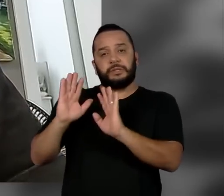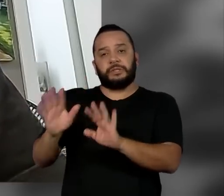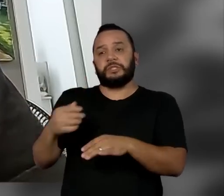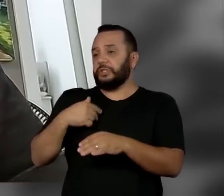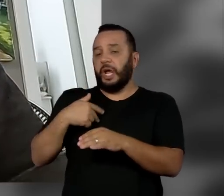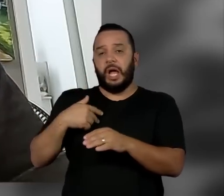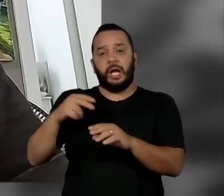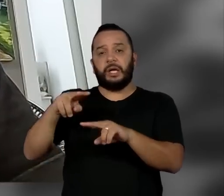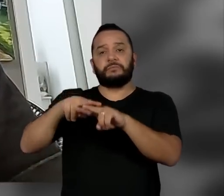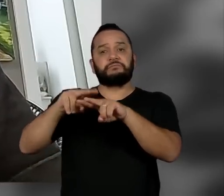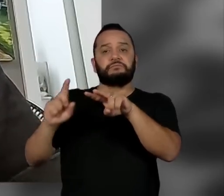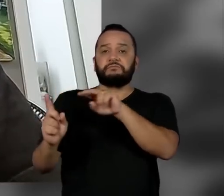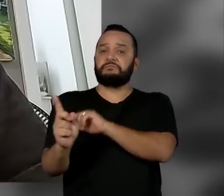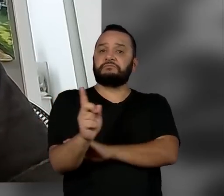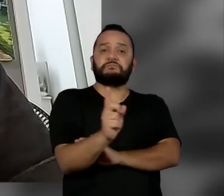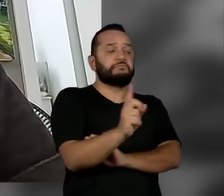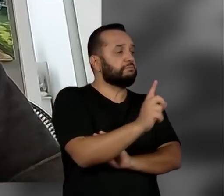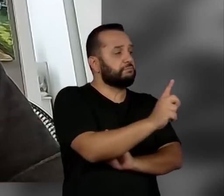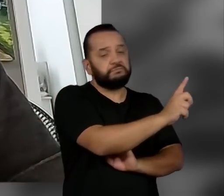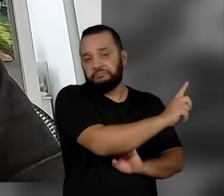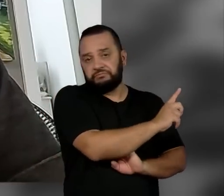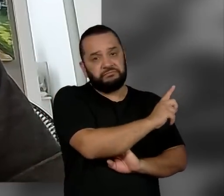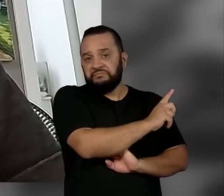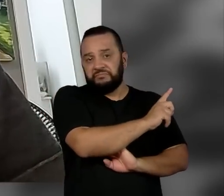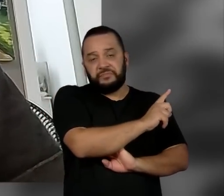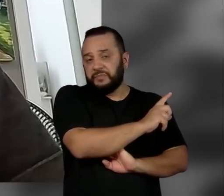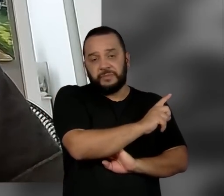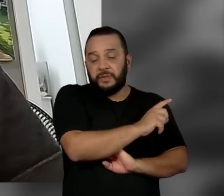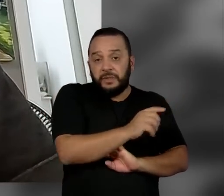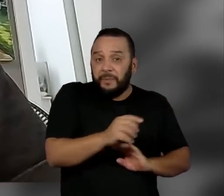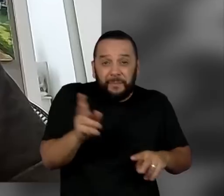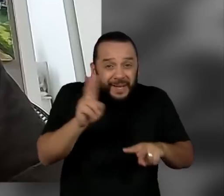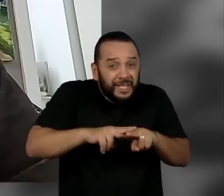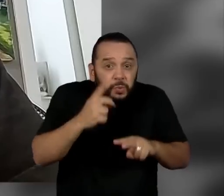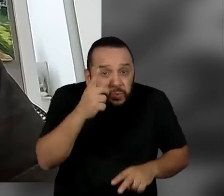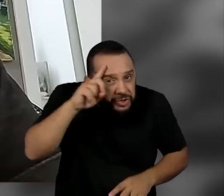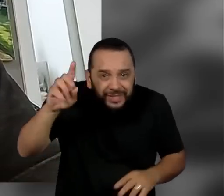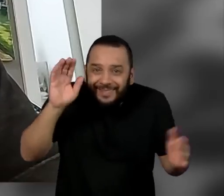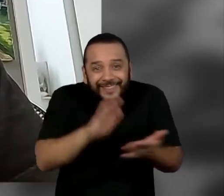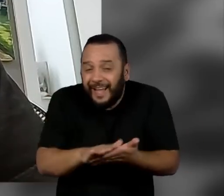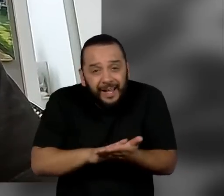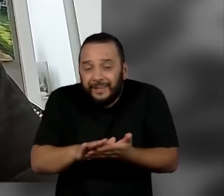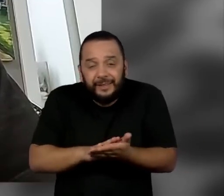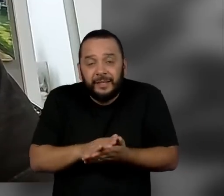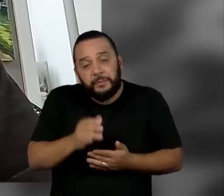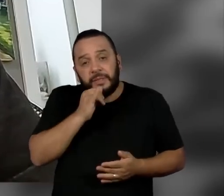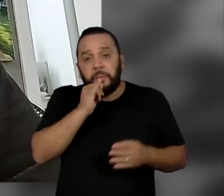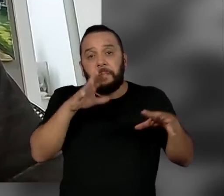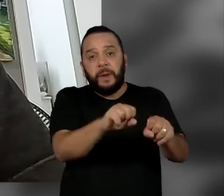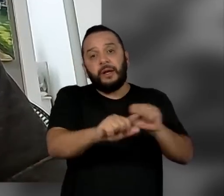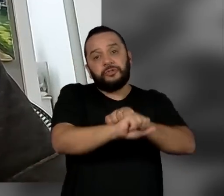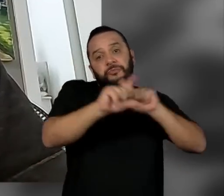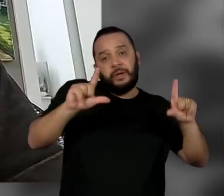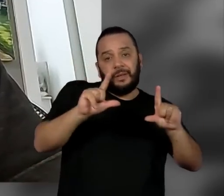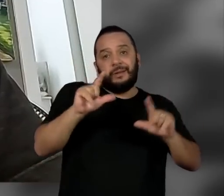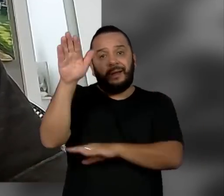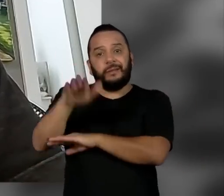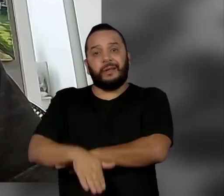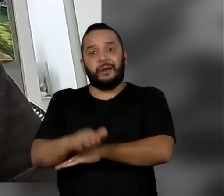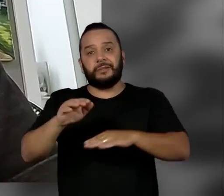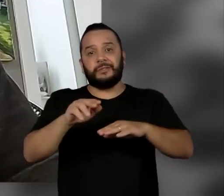local onde ela foi pega, no mesmo dia, muitas vezes, né, e com certeza esse é